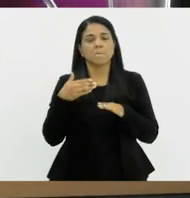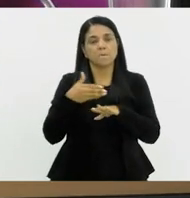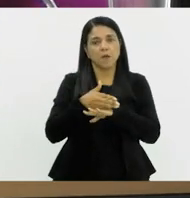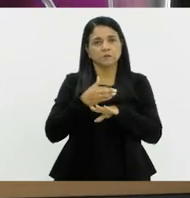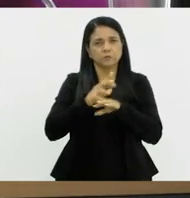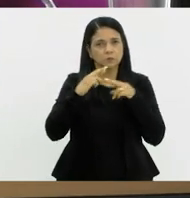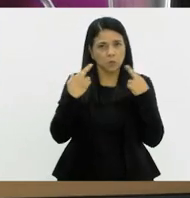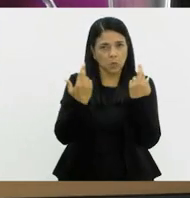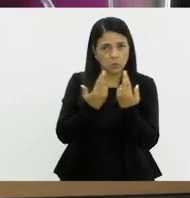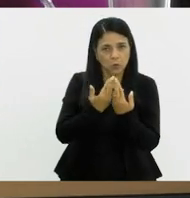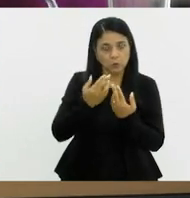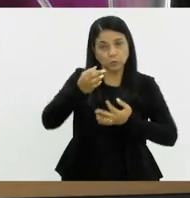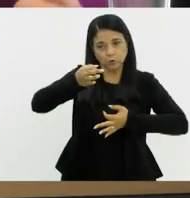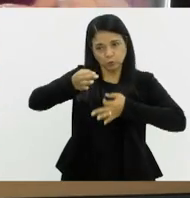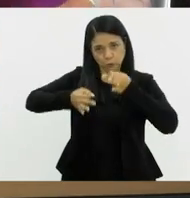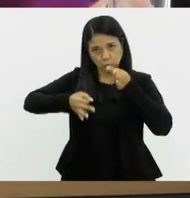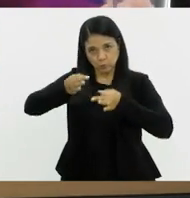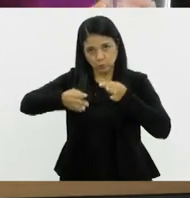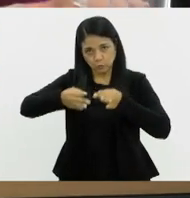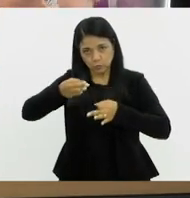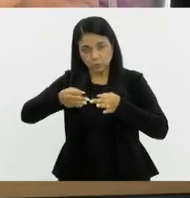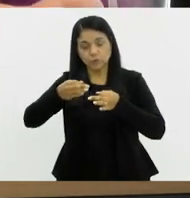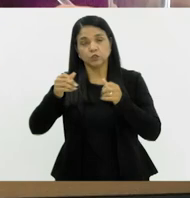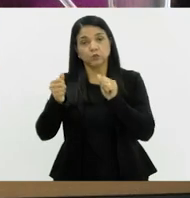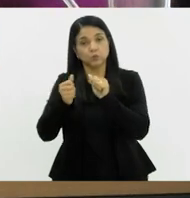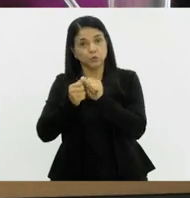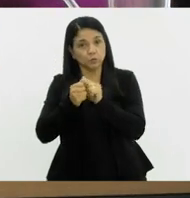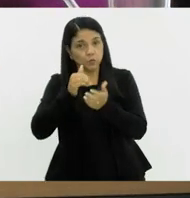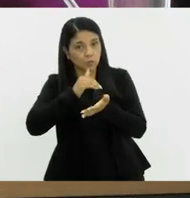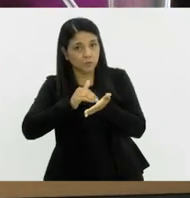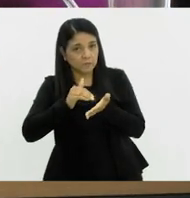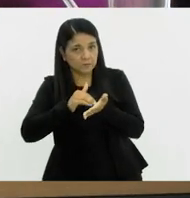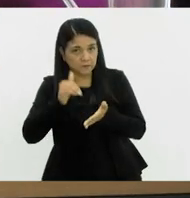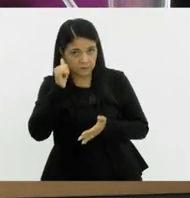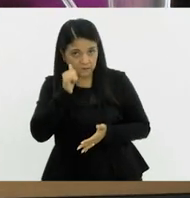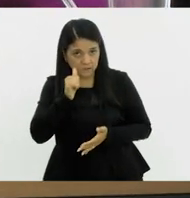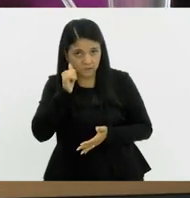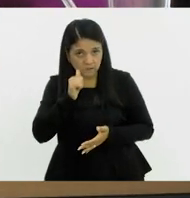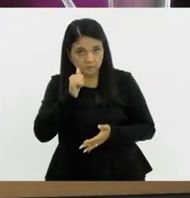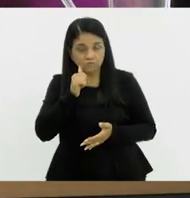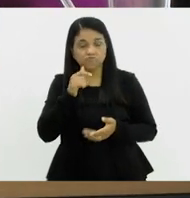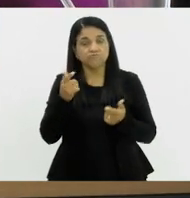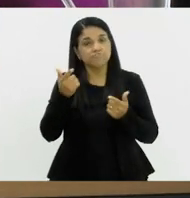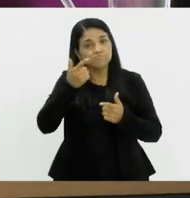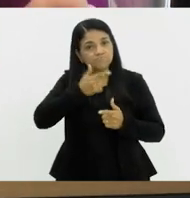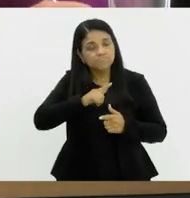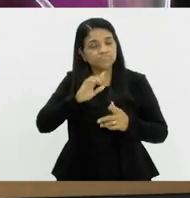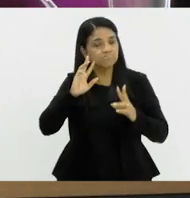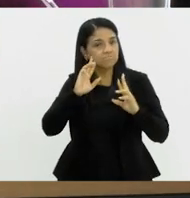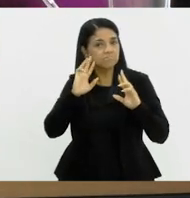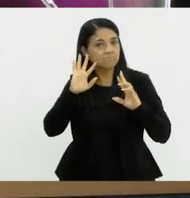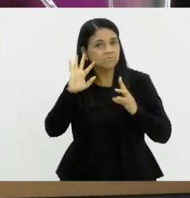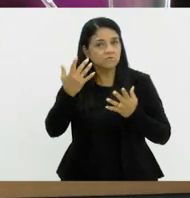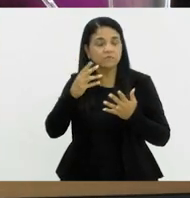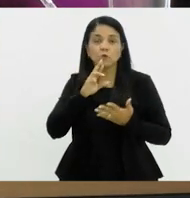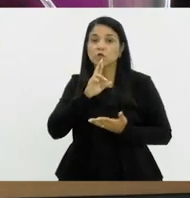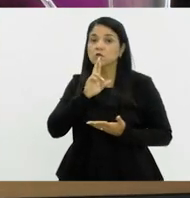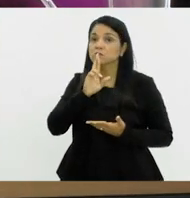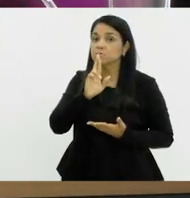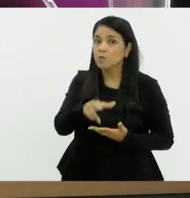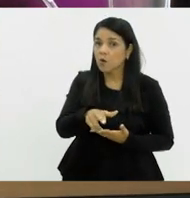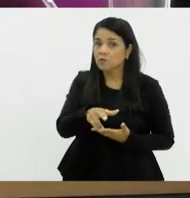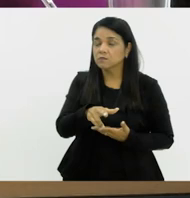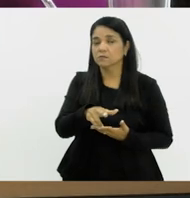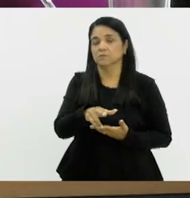com o juiz, ele e a secretária, né, e eles foram compelidos a darem uma resposta no dia